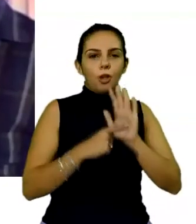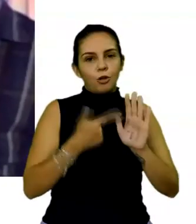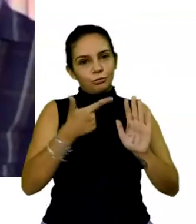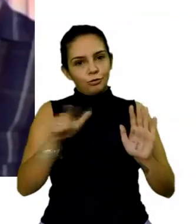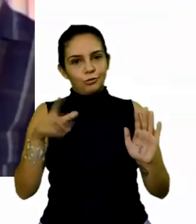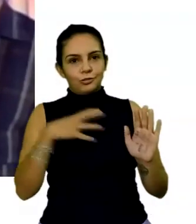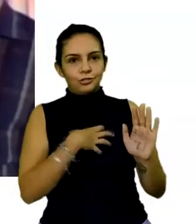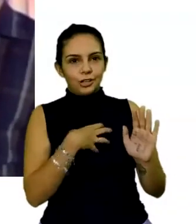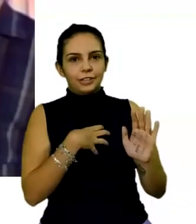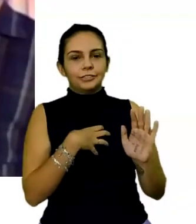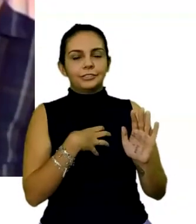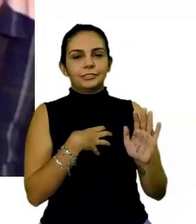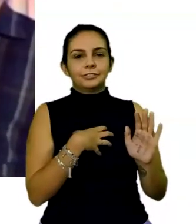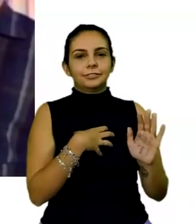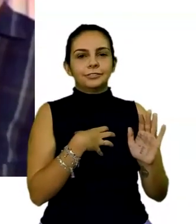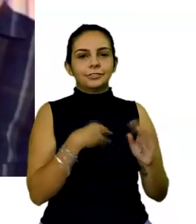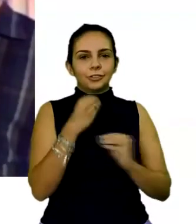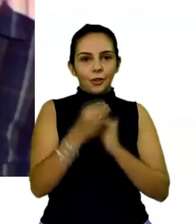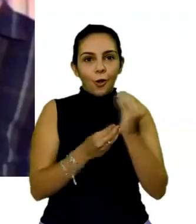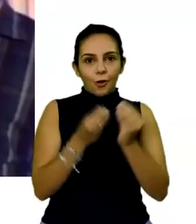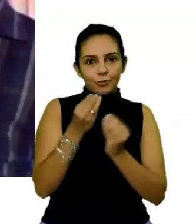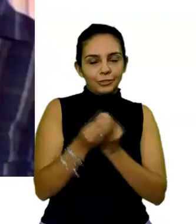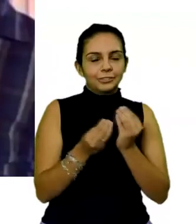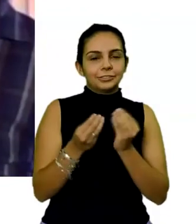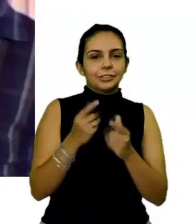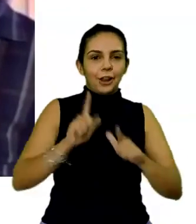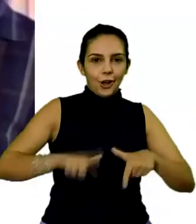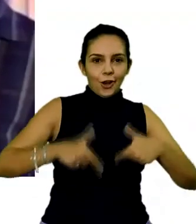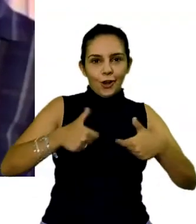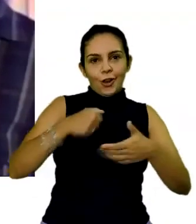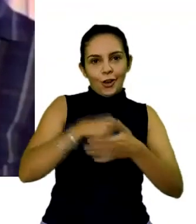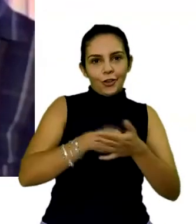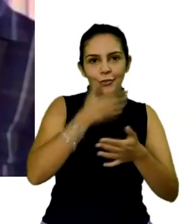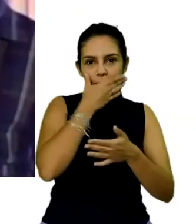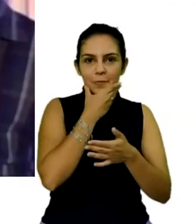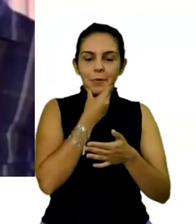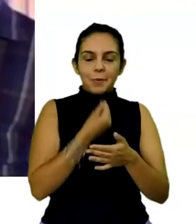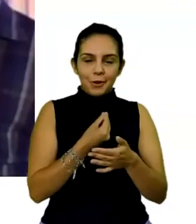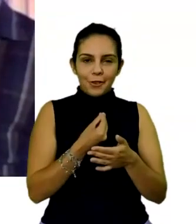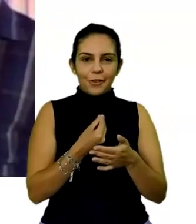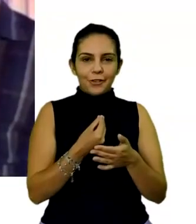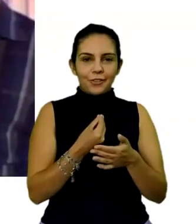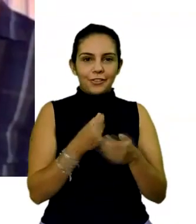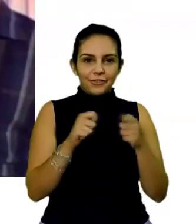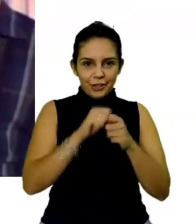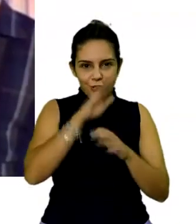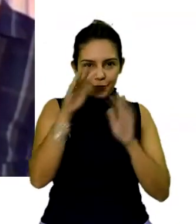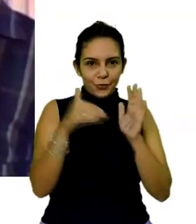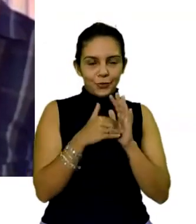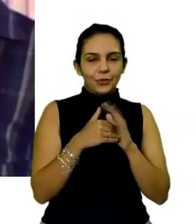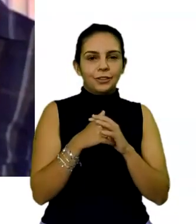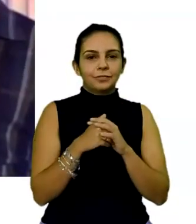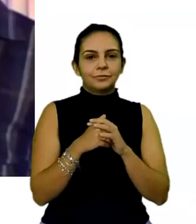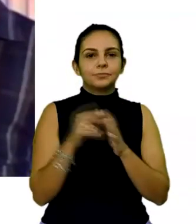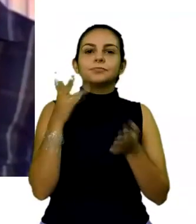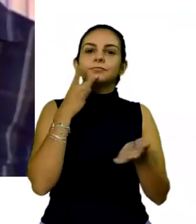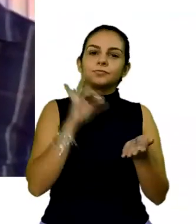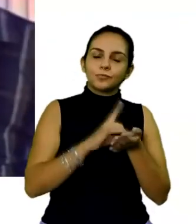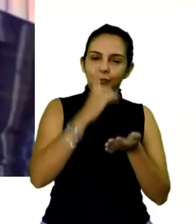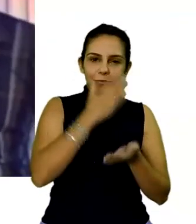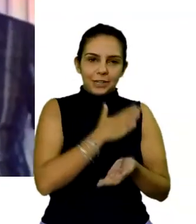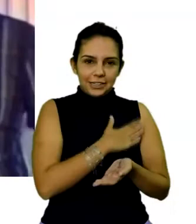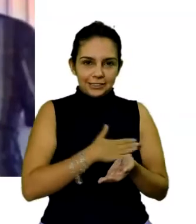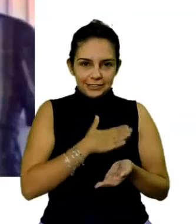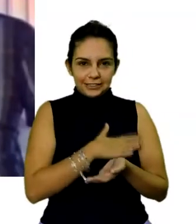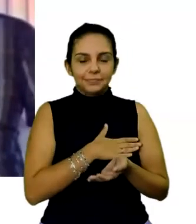outro lado, né? A operação natalina, como é que a luta do Papai Noel para dar conta de fazer tudo. Né? Exato, é um